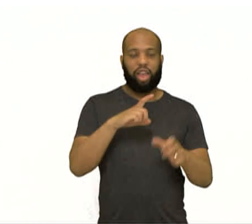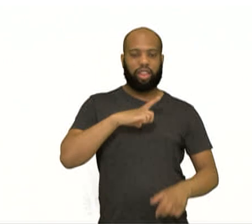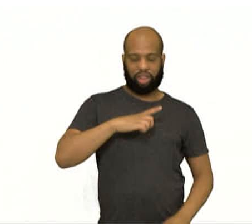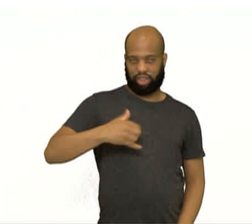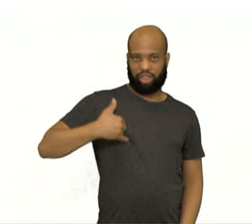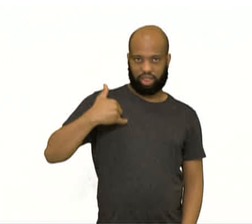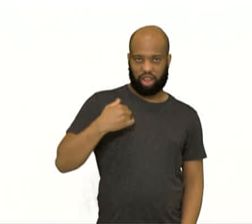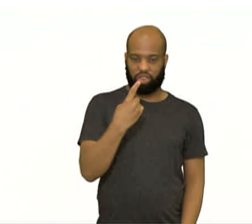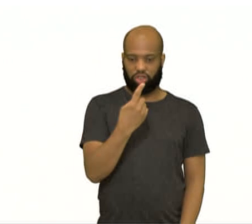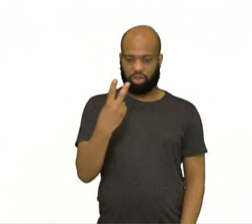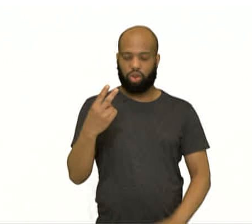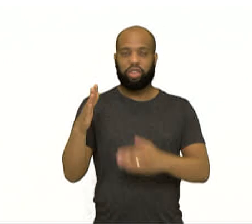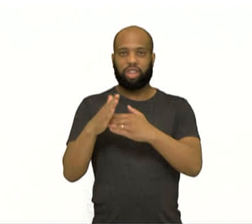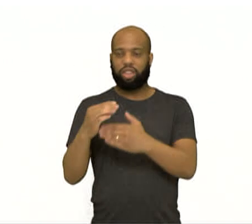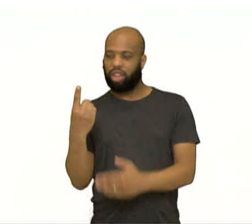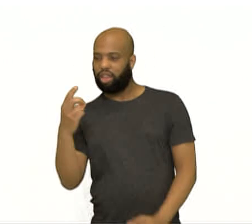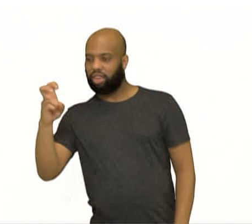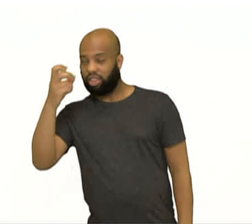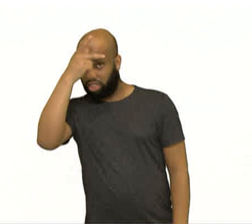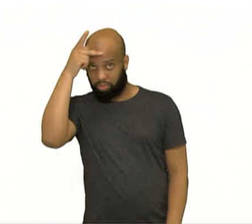Os participantes do evento se